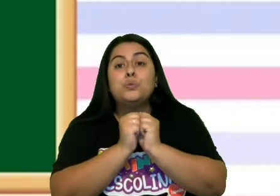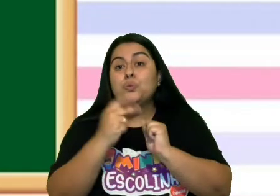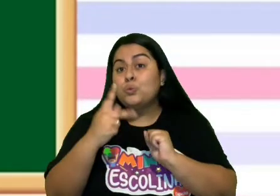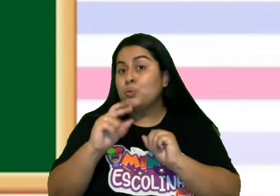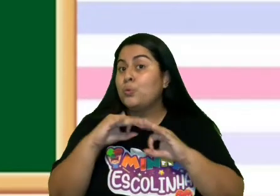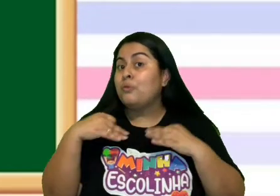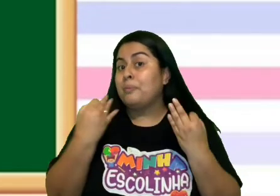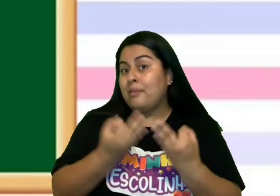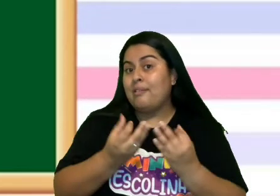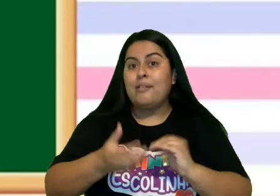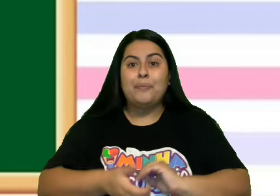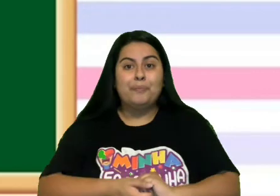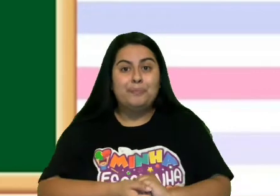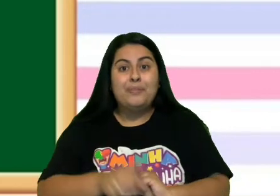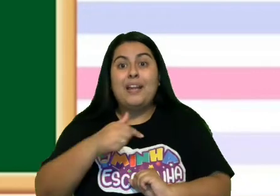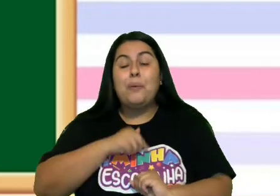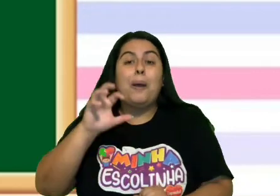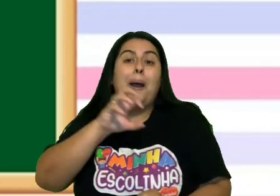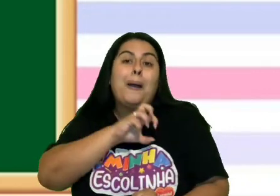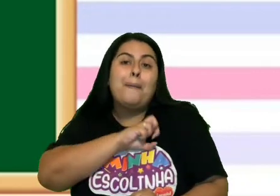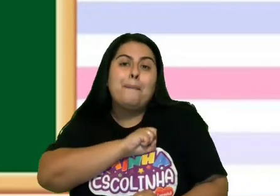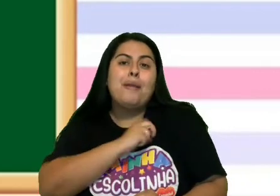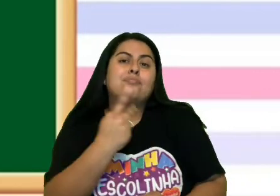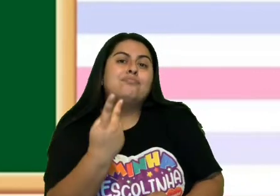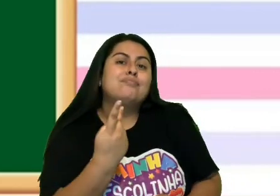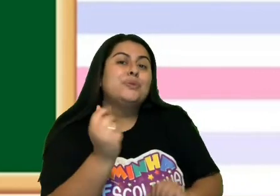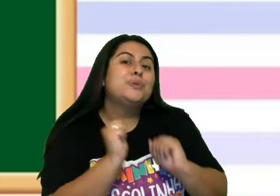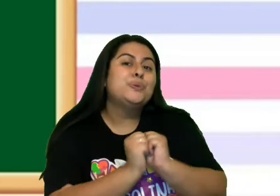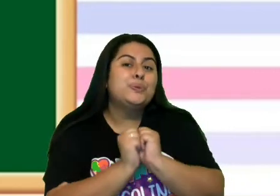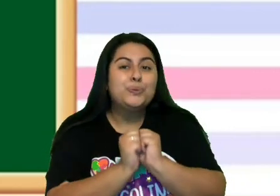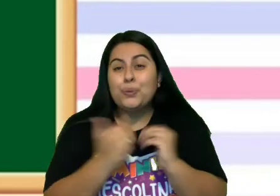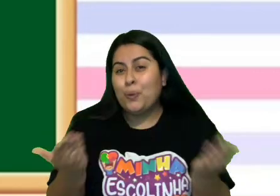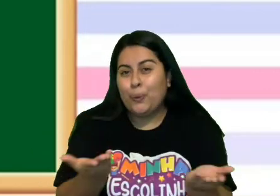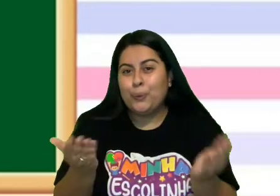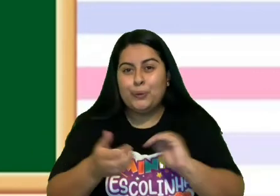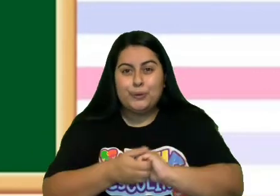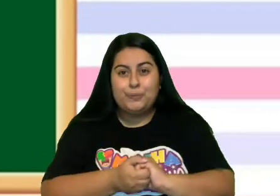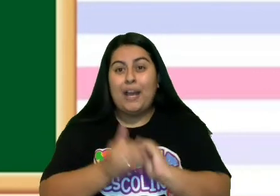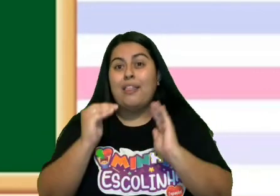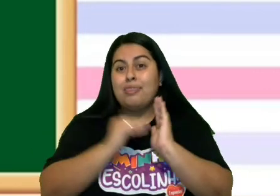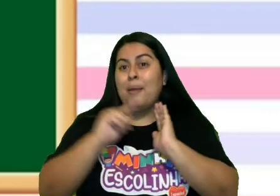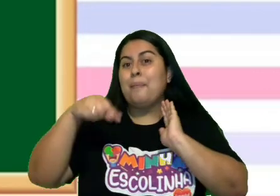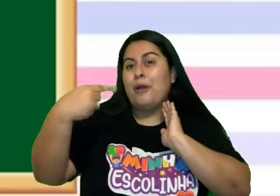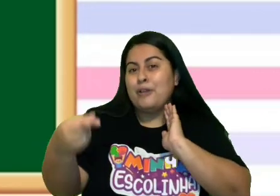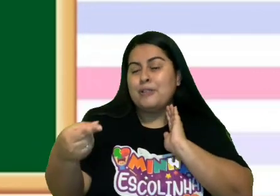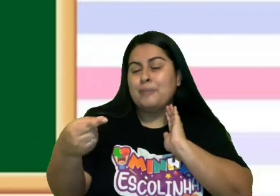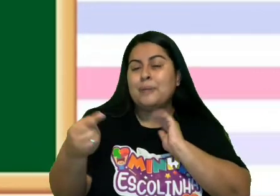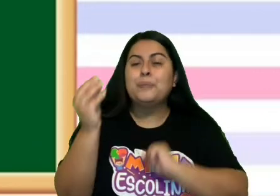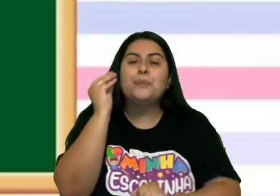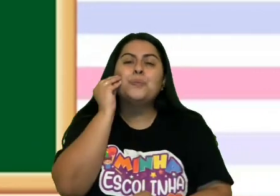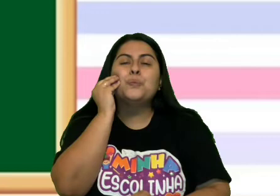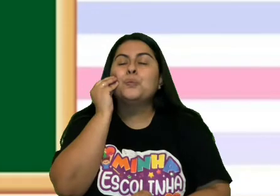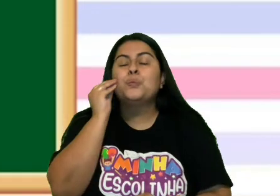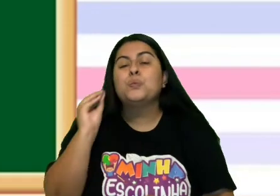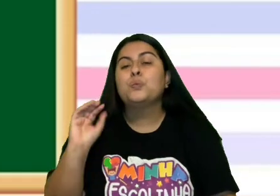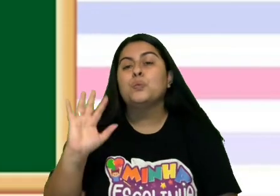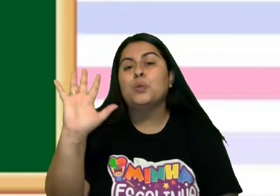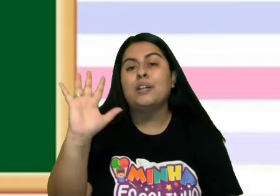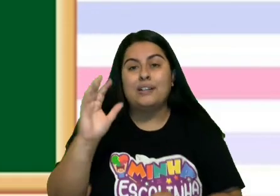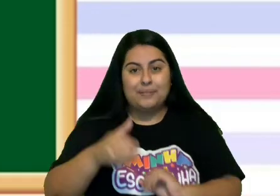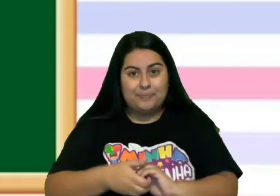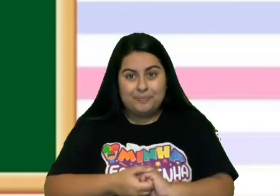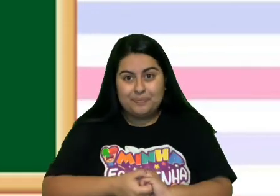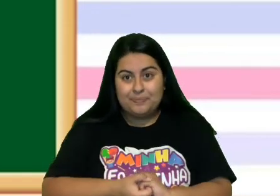toda a família! Eu amei! Eu com vocês hoje! Até a próxima! Um super